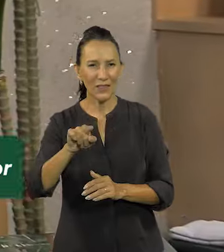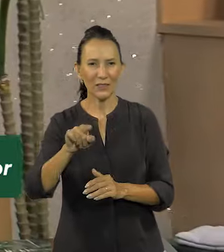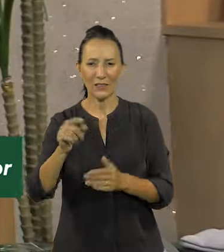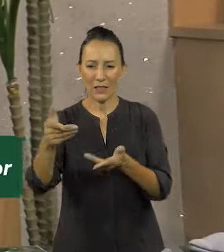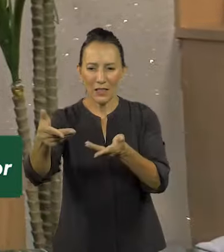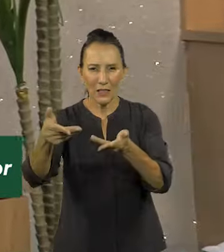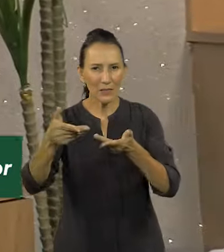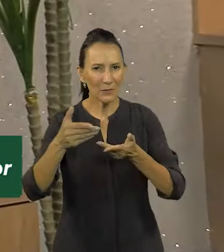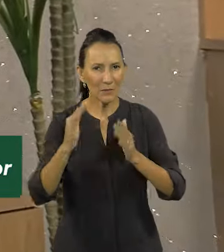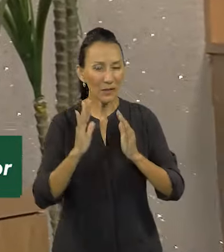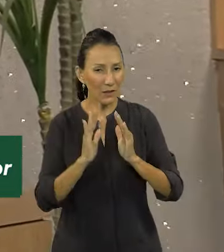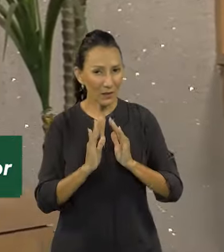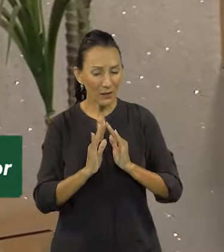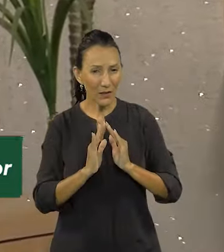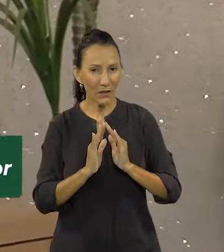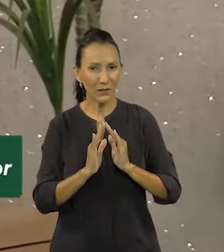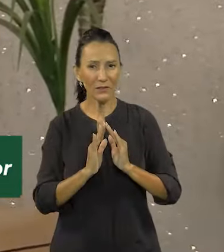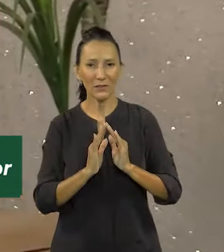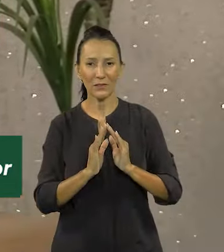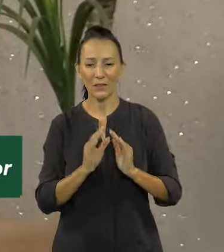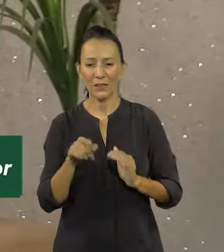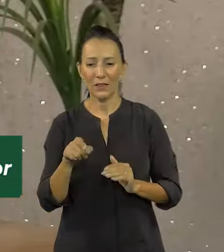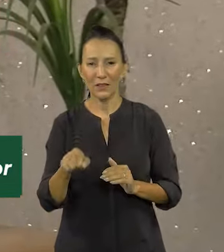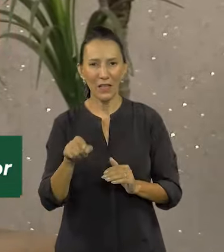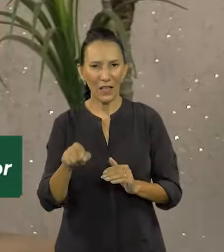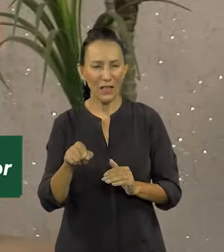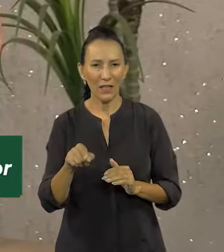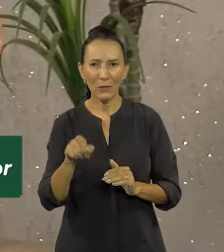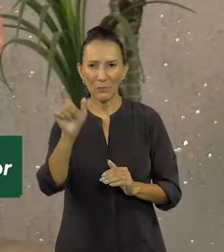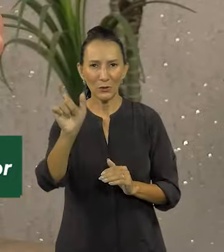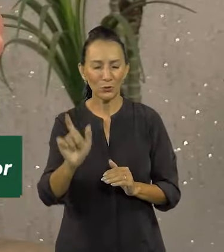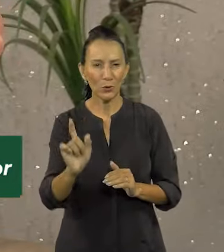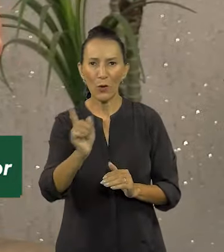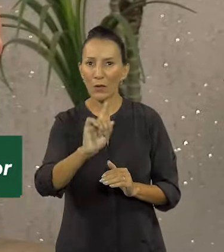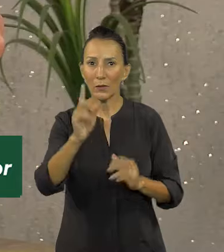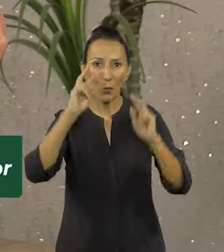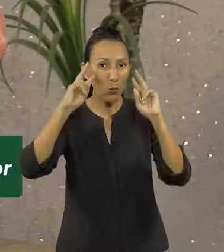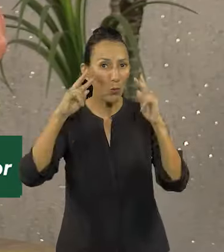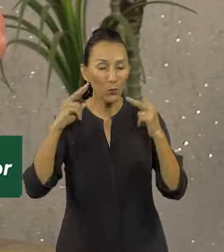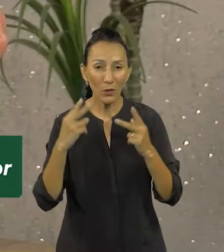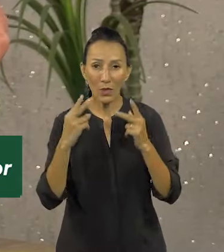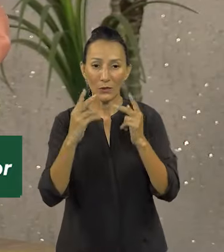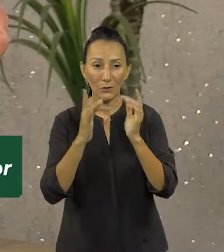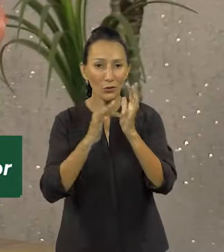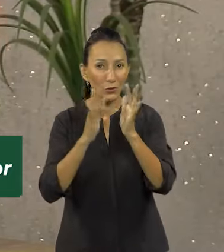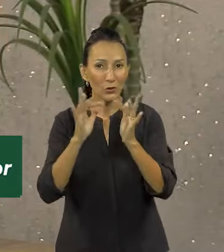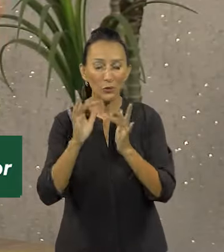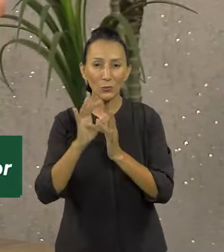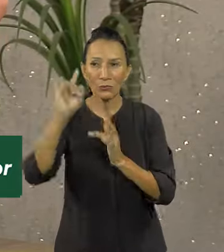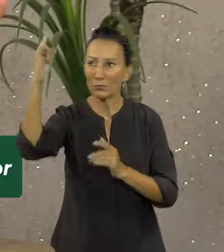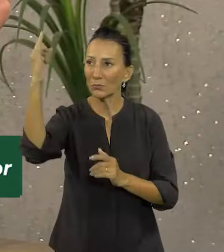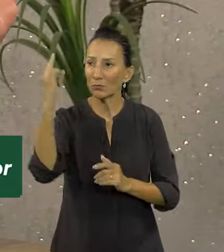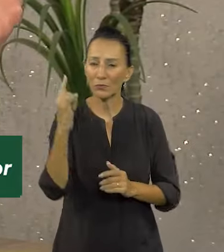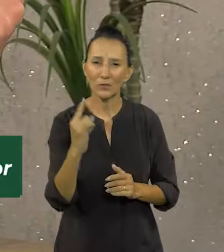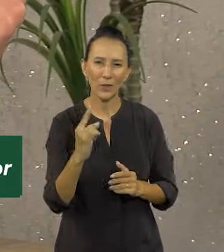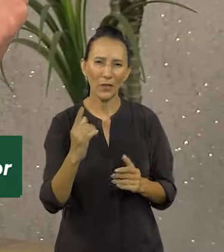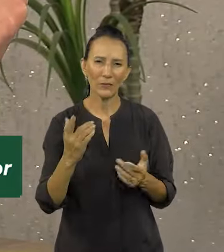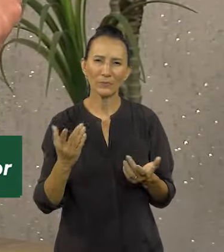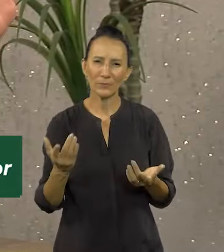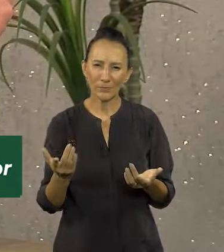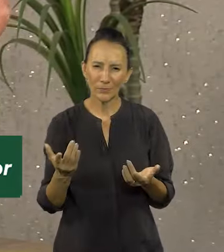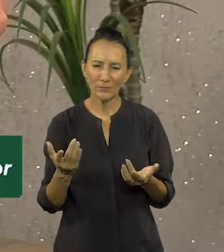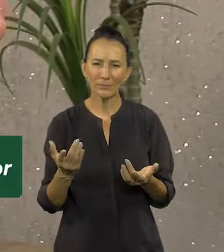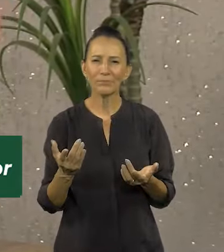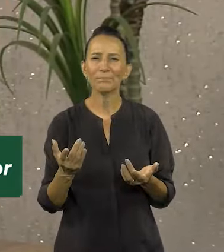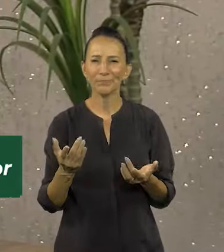casa uma pessoa que não confessa que Jesus Cristo veio em carne e tá aí ó então no espiritismo